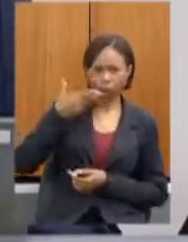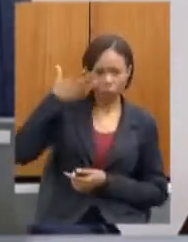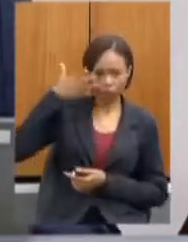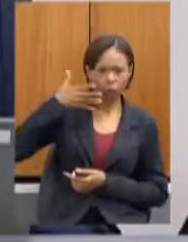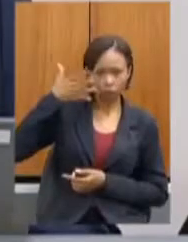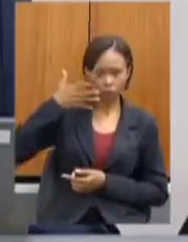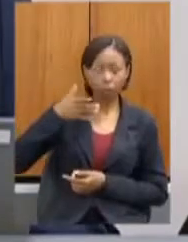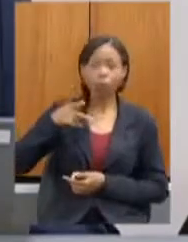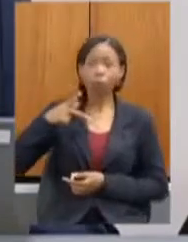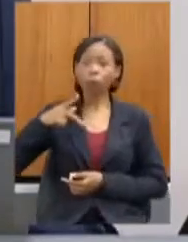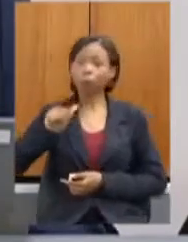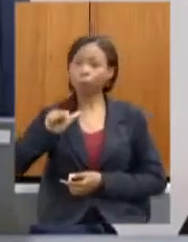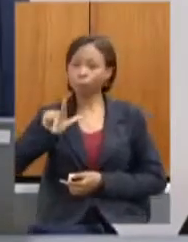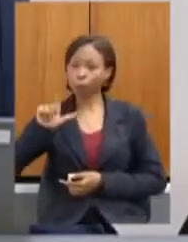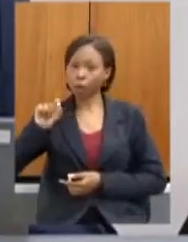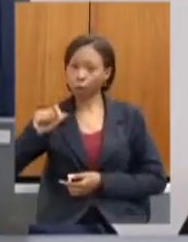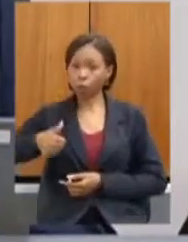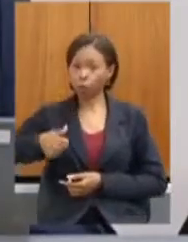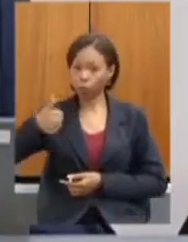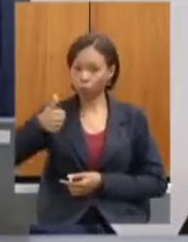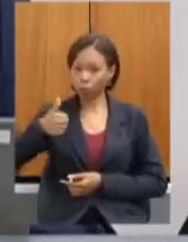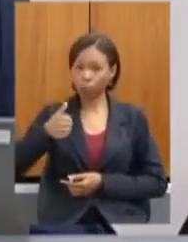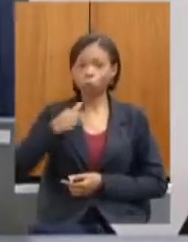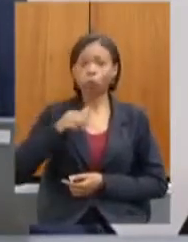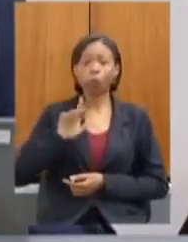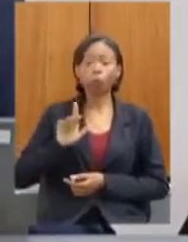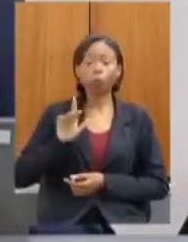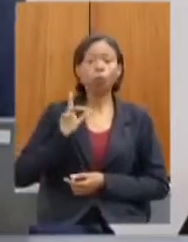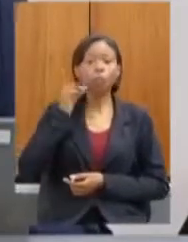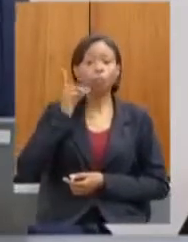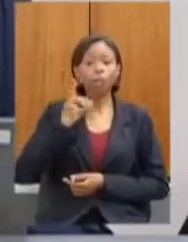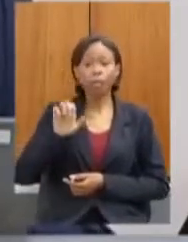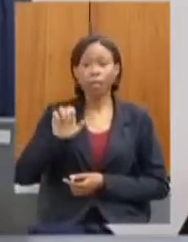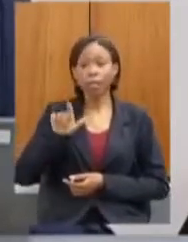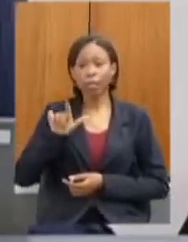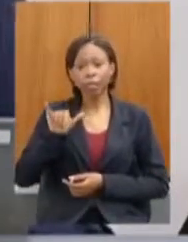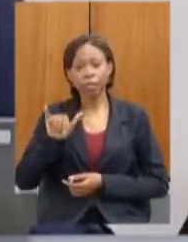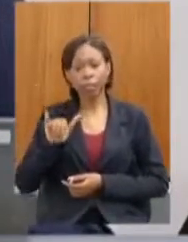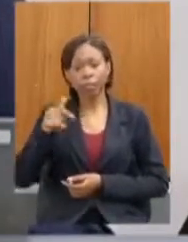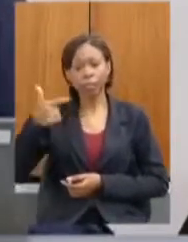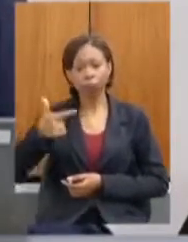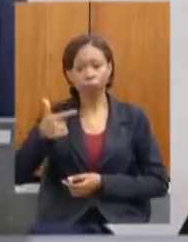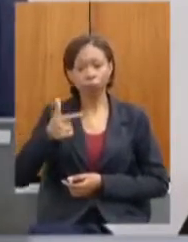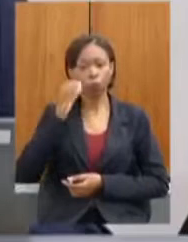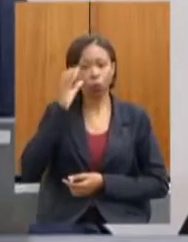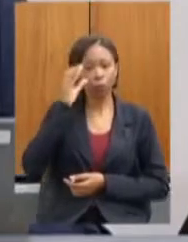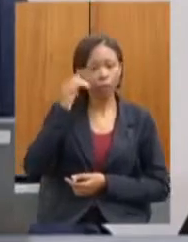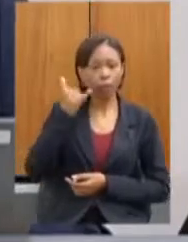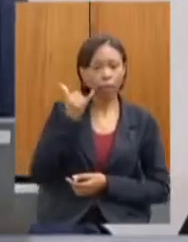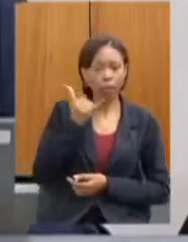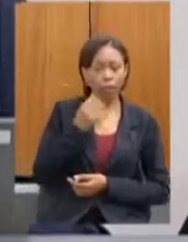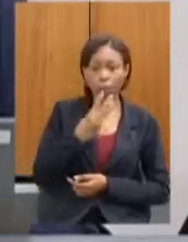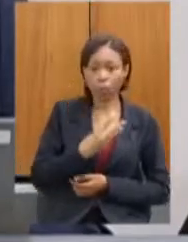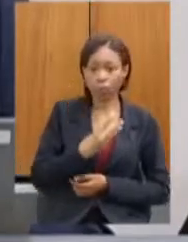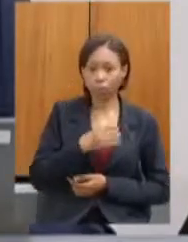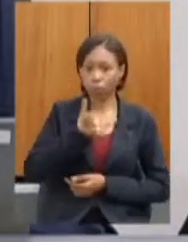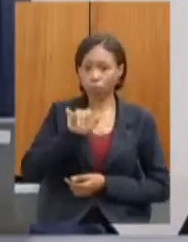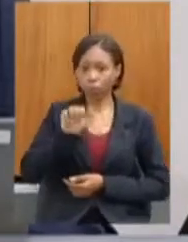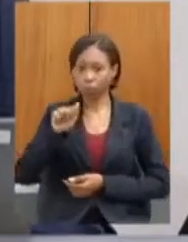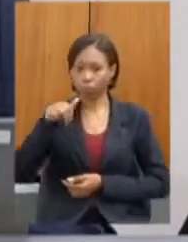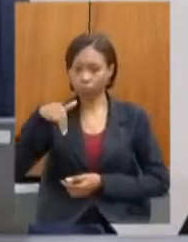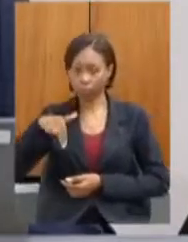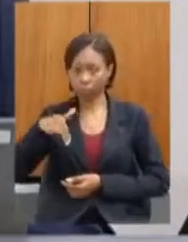tão o Doutor Paulo 1º lugar o deputado hely Tarquínio em segundo lugar o professor colheita em terceiro lugar ao Dr Jean Freire